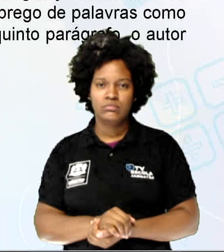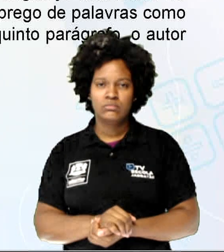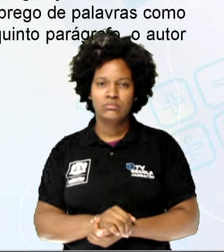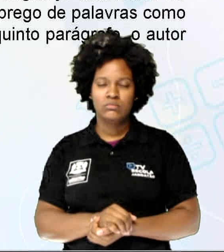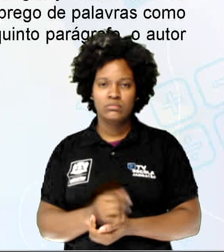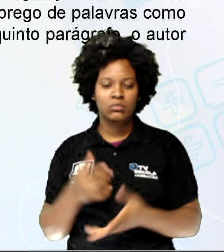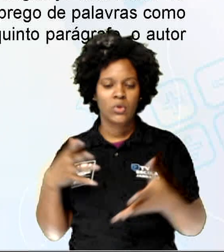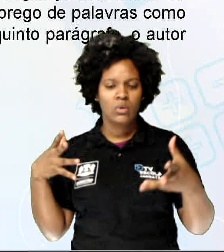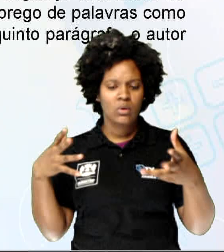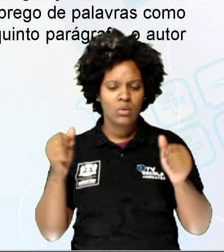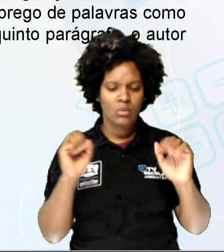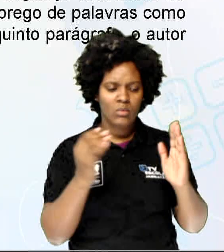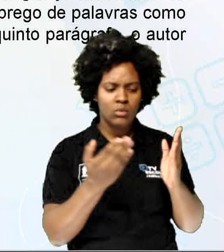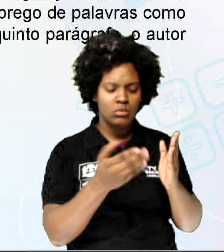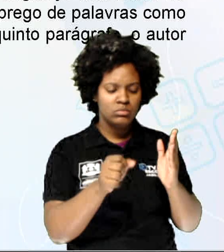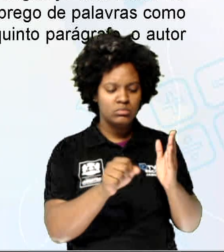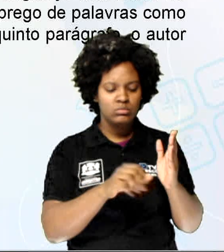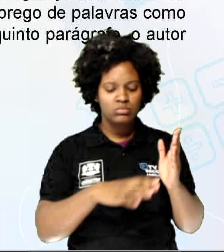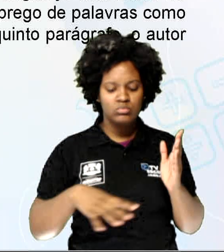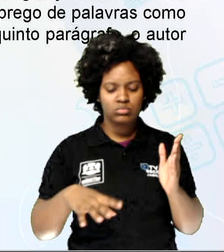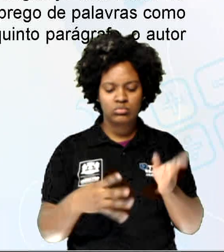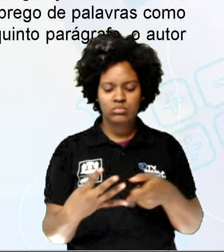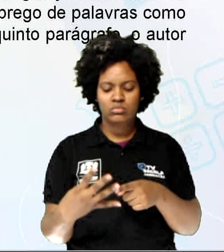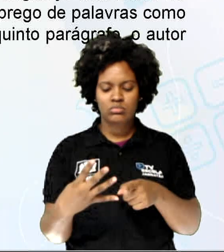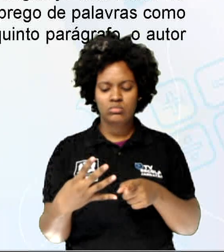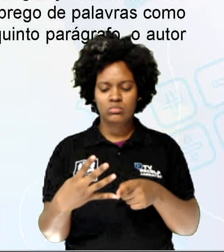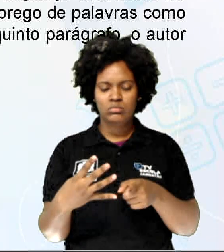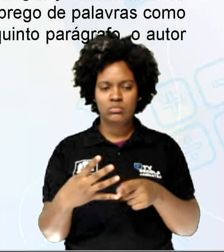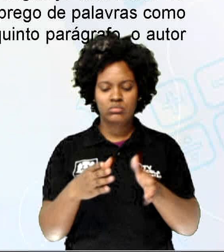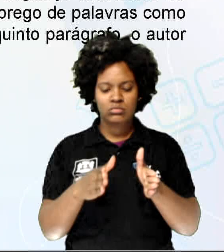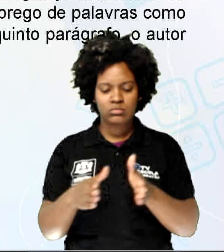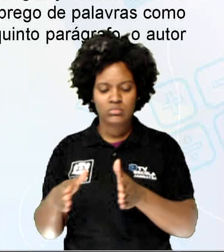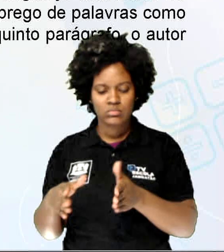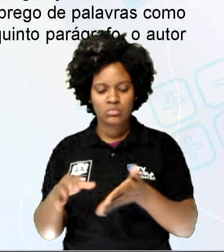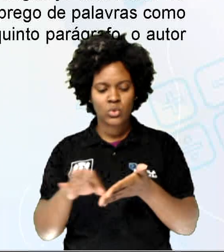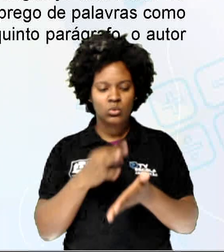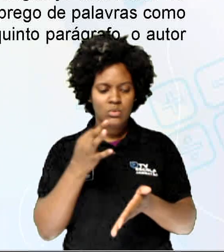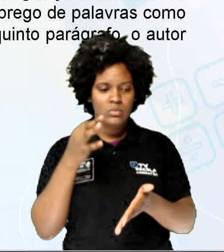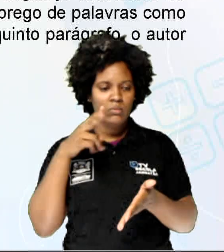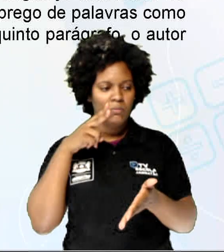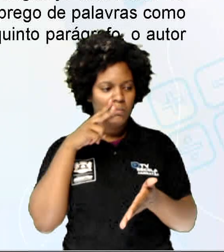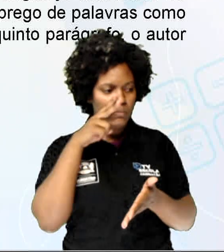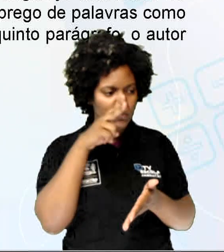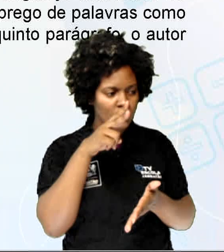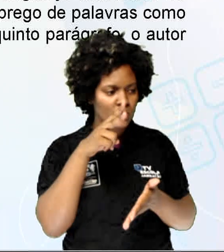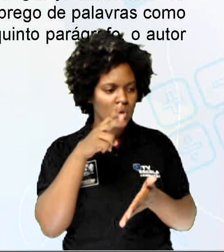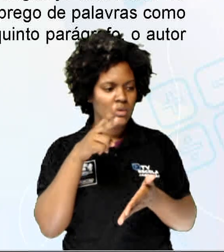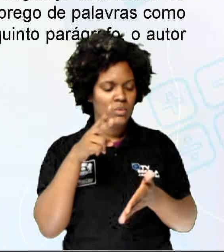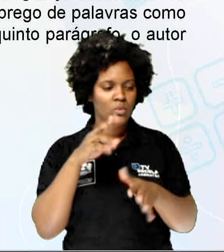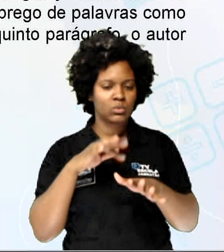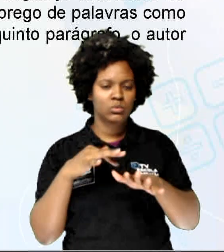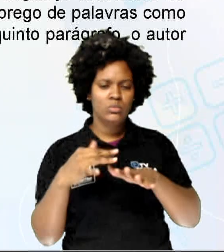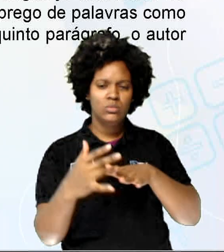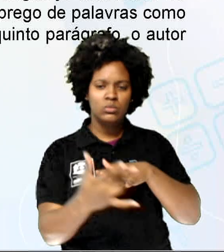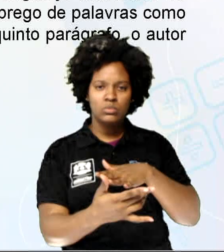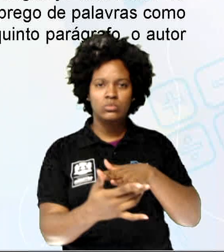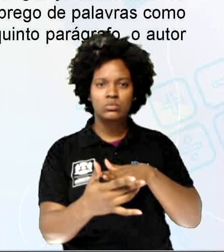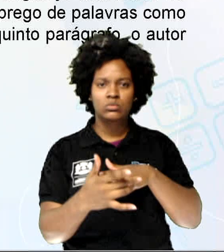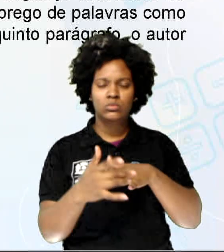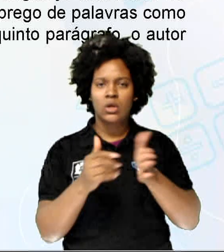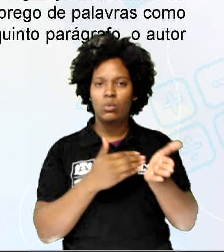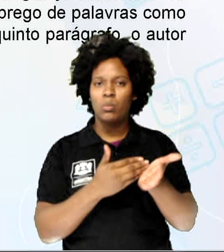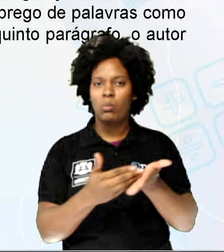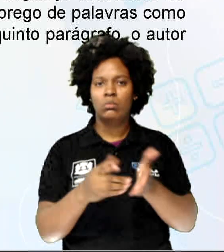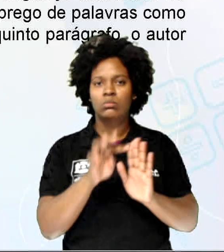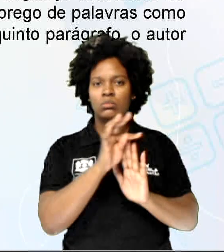Em todo o quarto parágrafo, o autor focaliza o enredo de intrigas já anunciado no início do texto. Aí ele